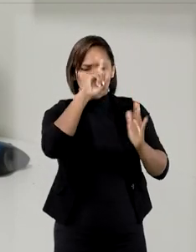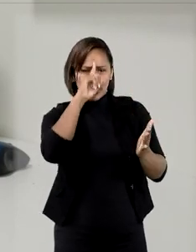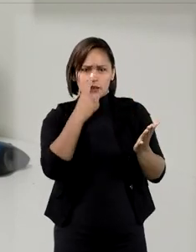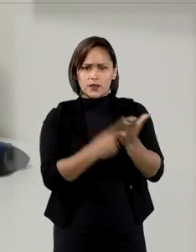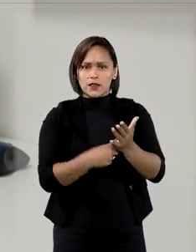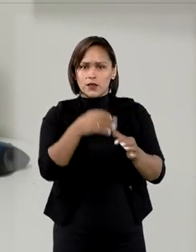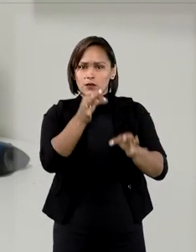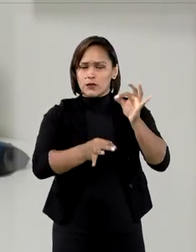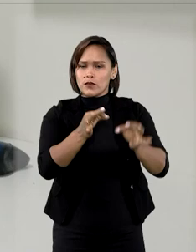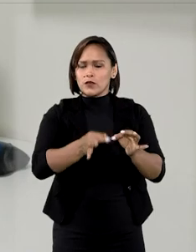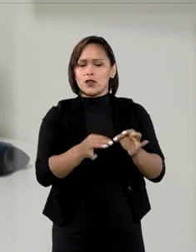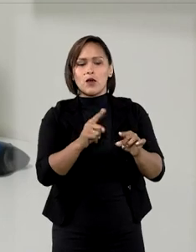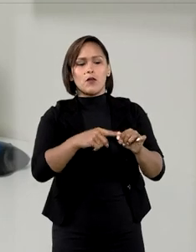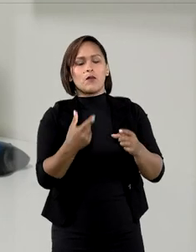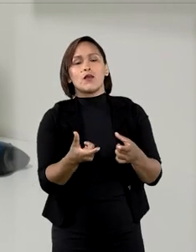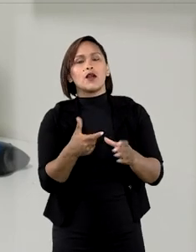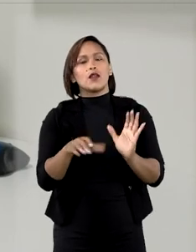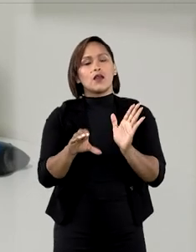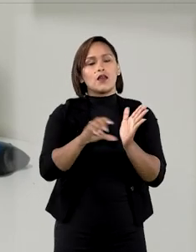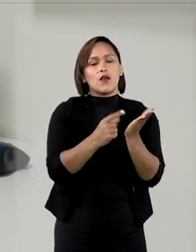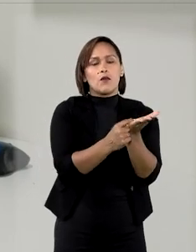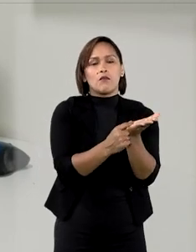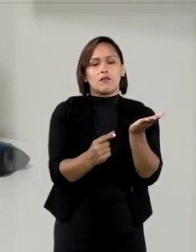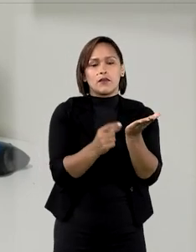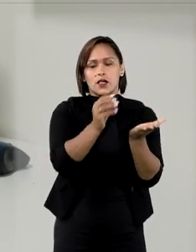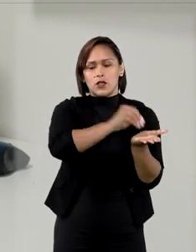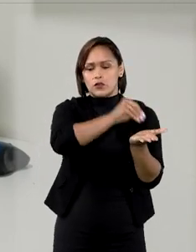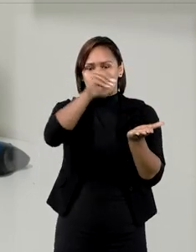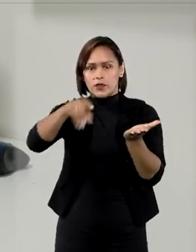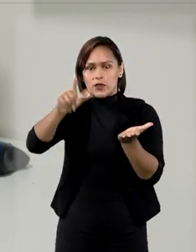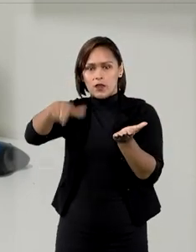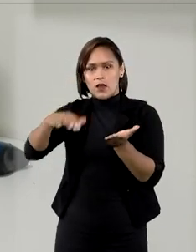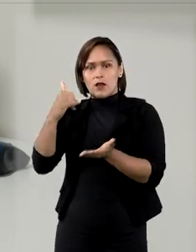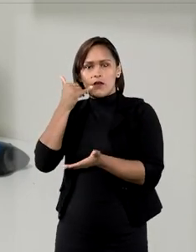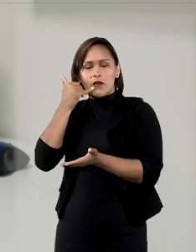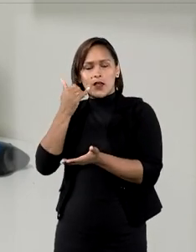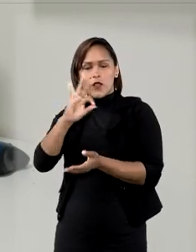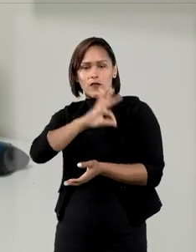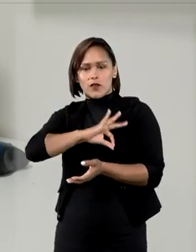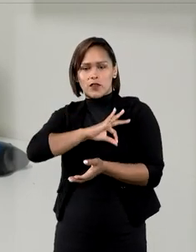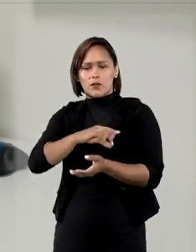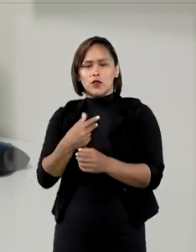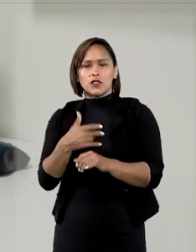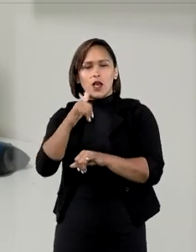determinação judicial para que a operadora redirecionasse temporariamente para os telefones da